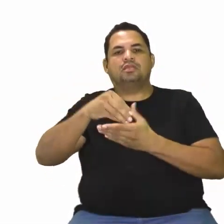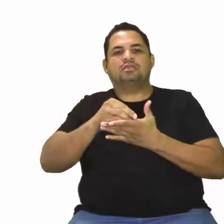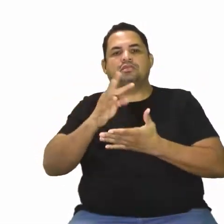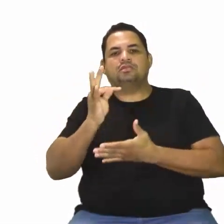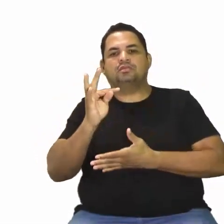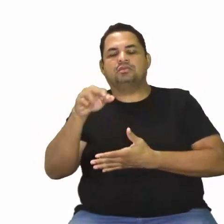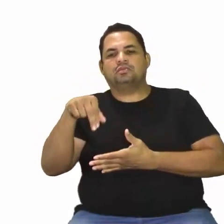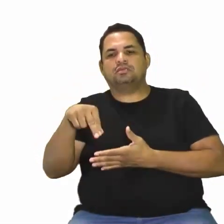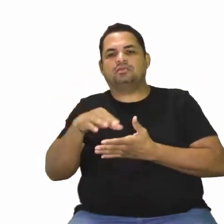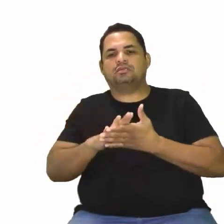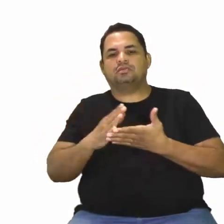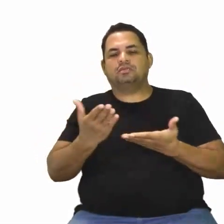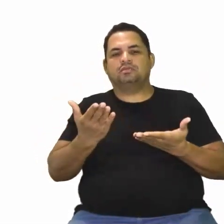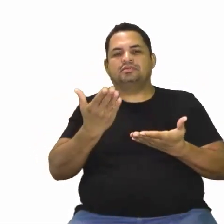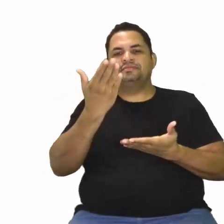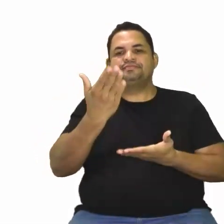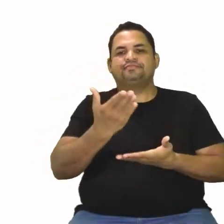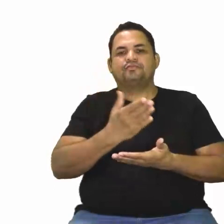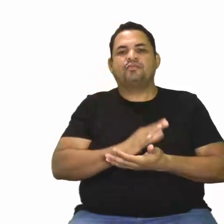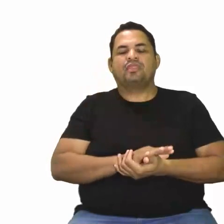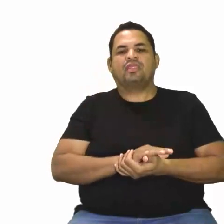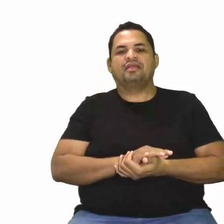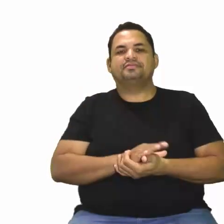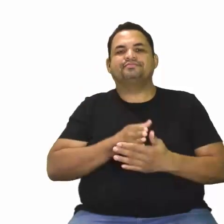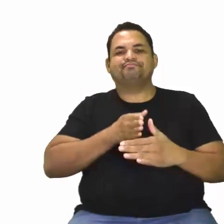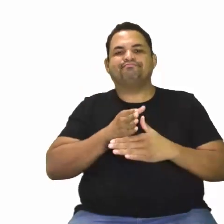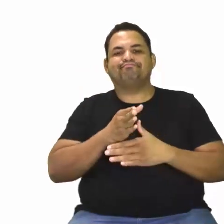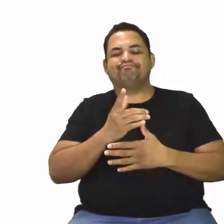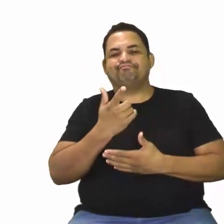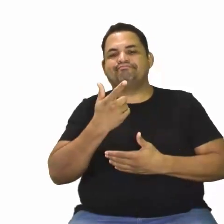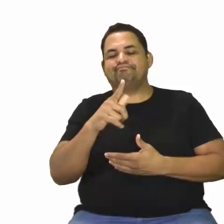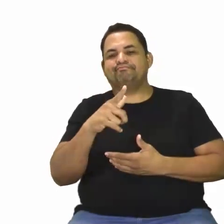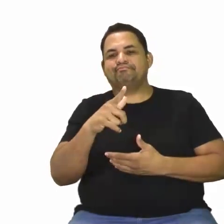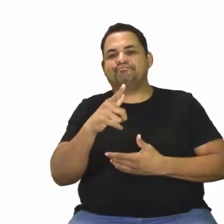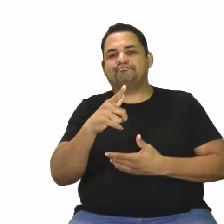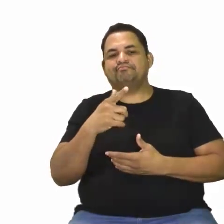Neves, apesar de a eleição direta não ter